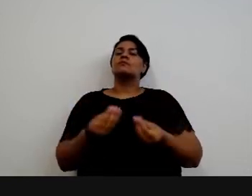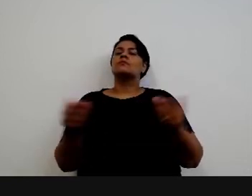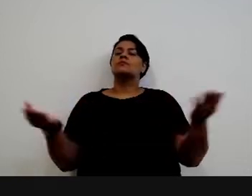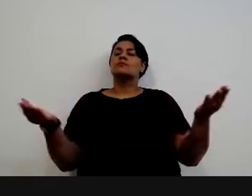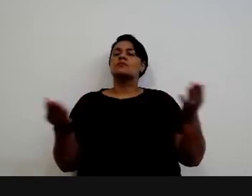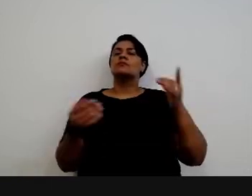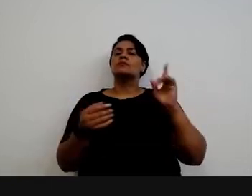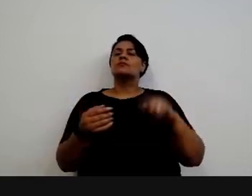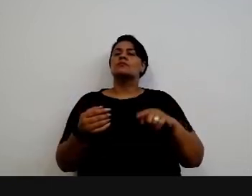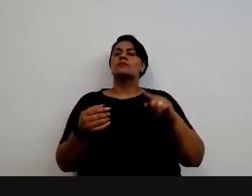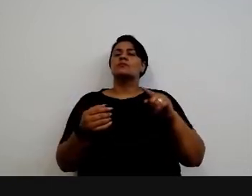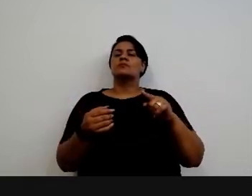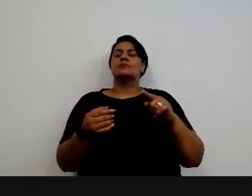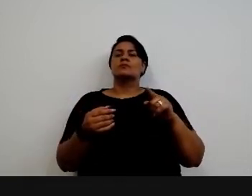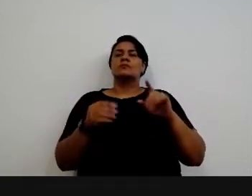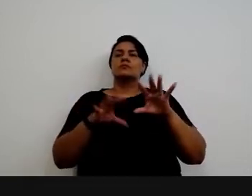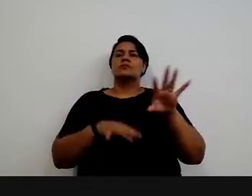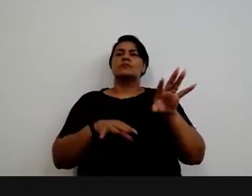proporcionar uma formação